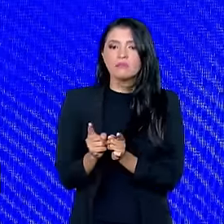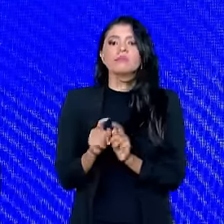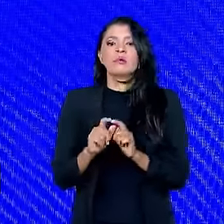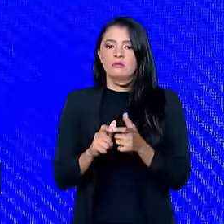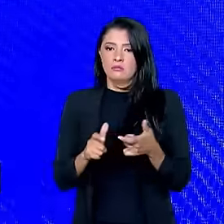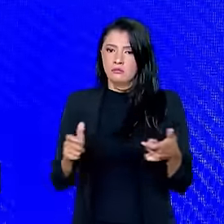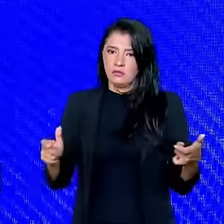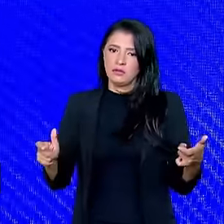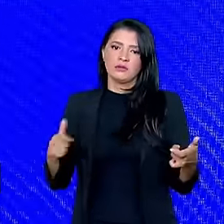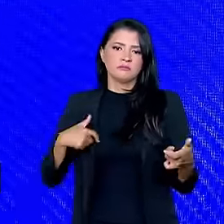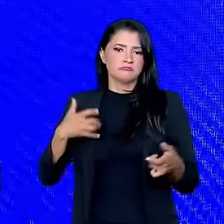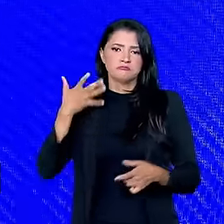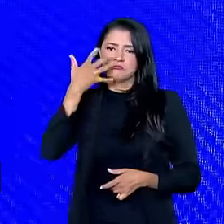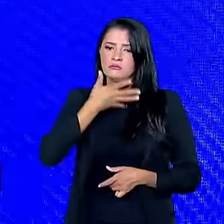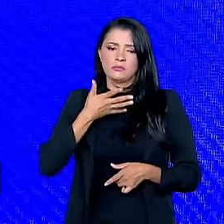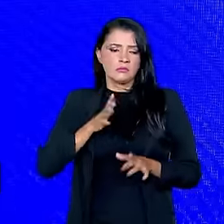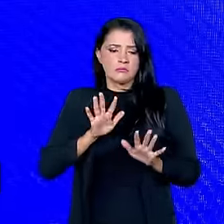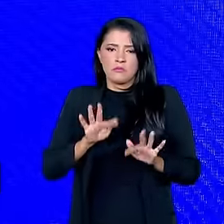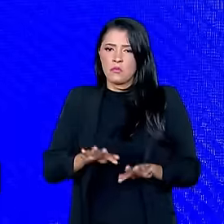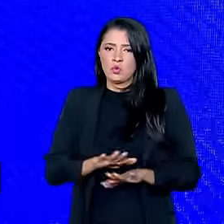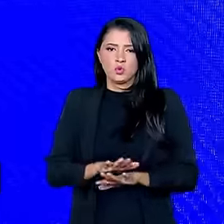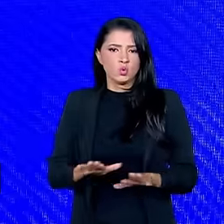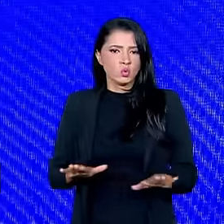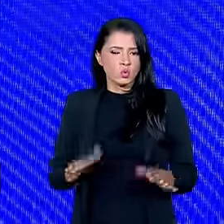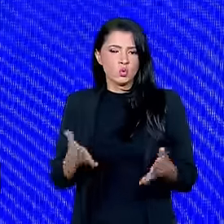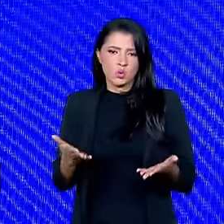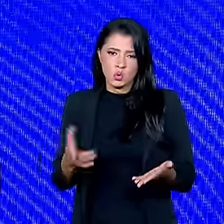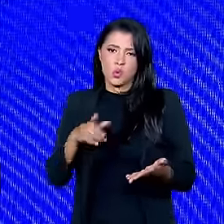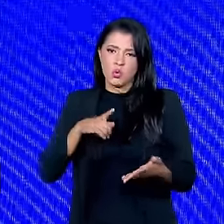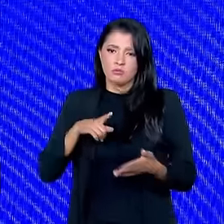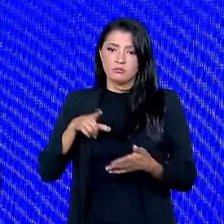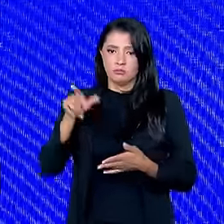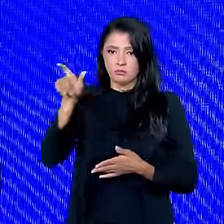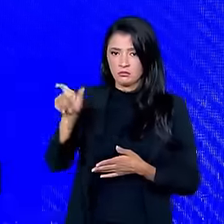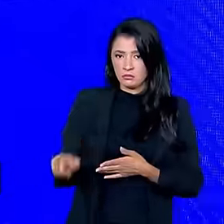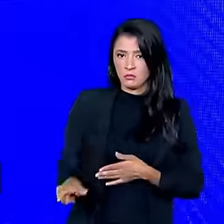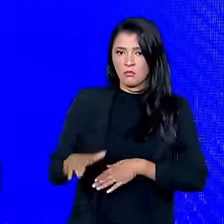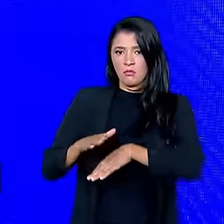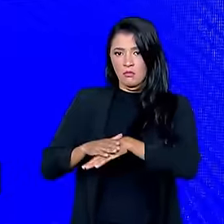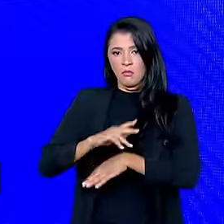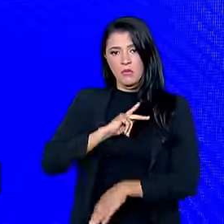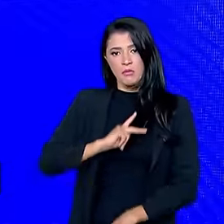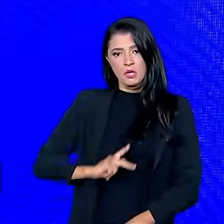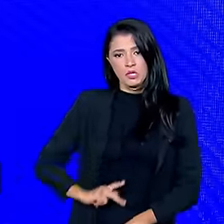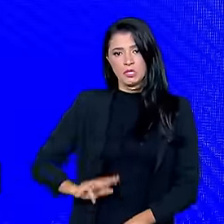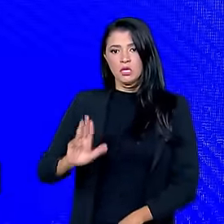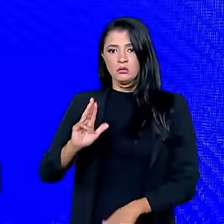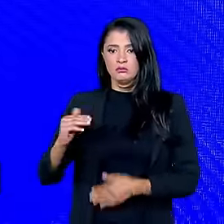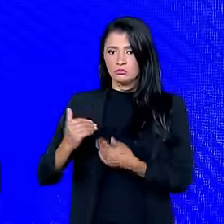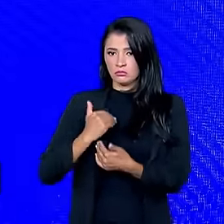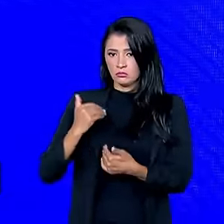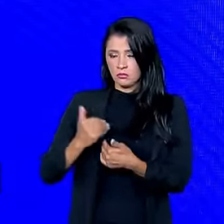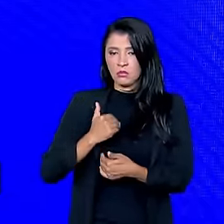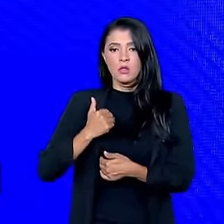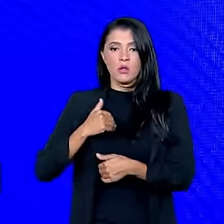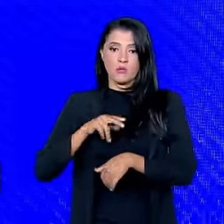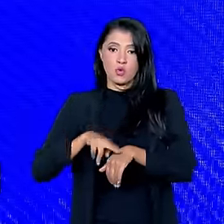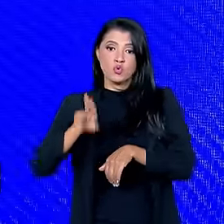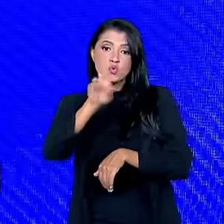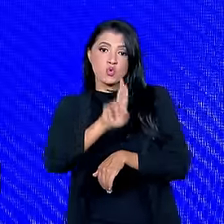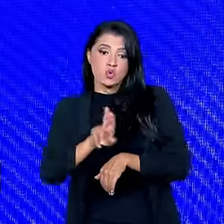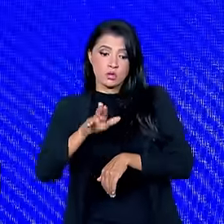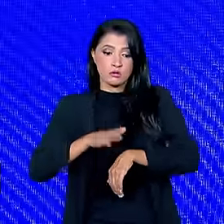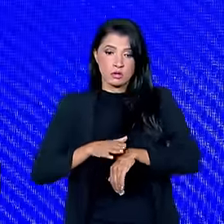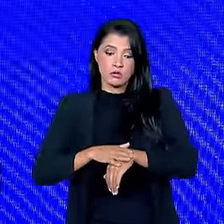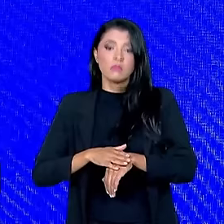Minhas palavras eram essas. Pela orientação do presidente Lula, nós vamos agora usar o tempo para que